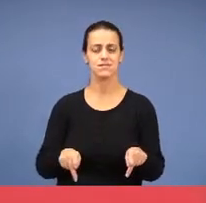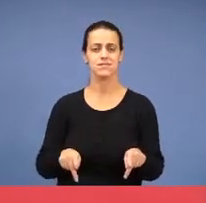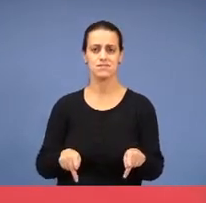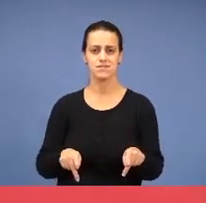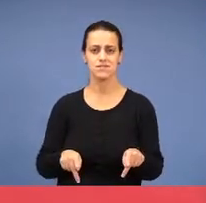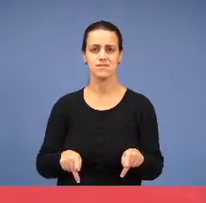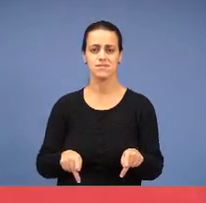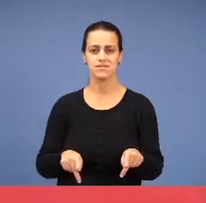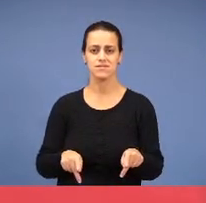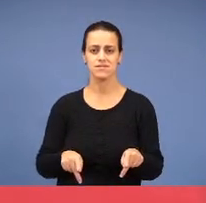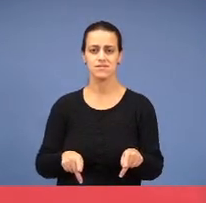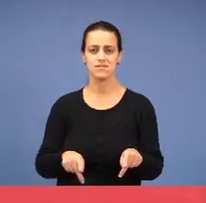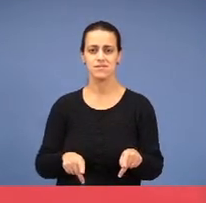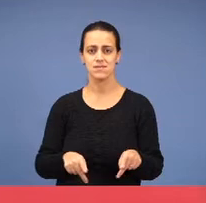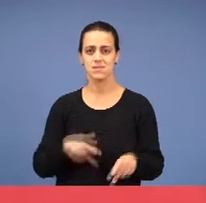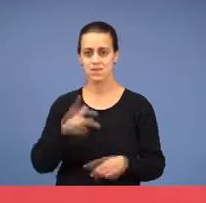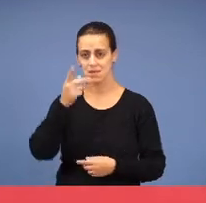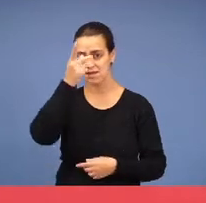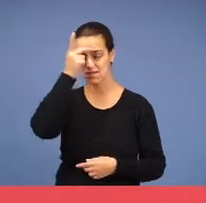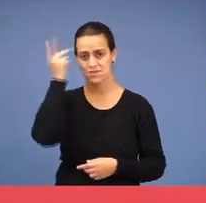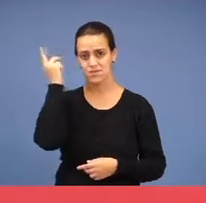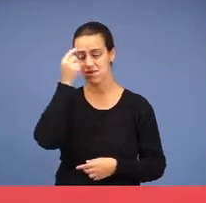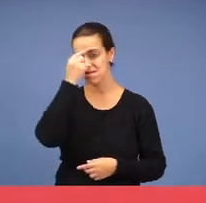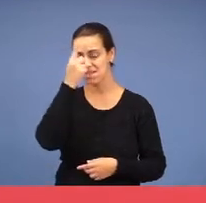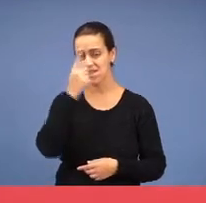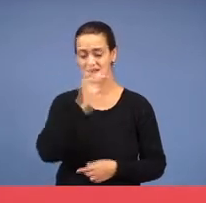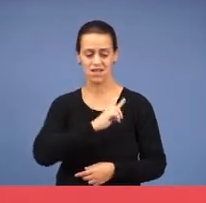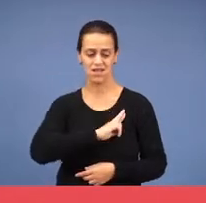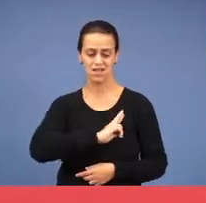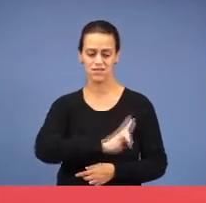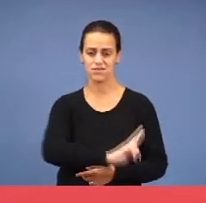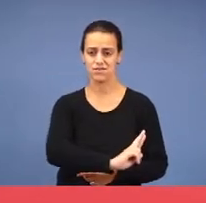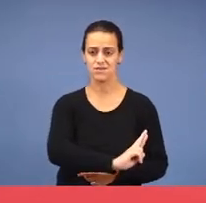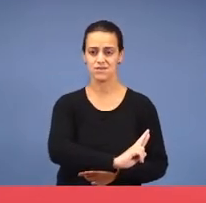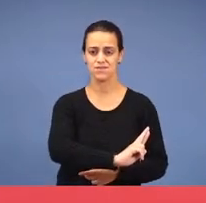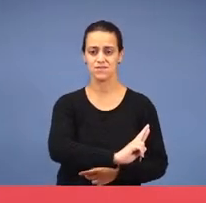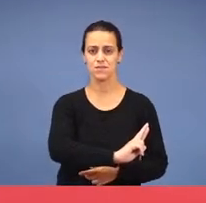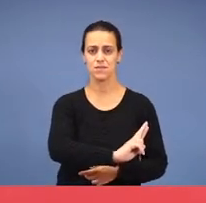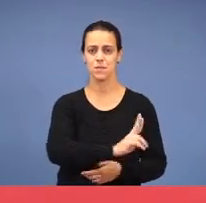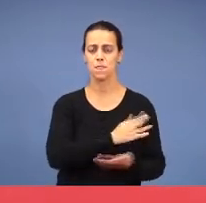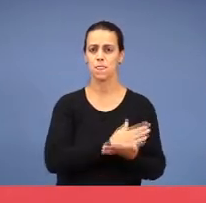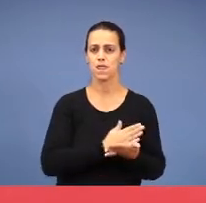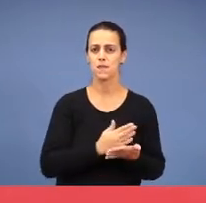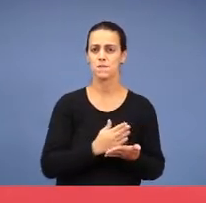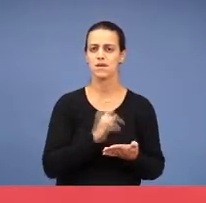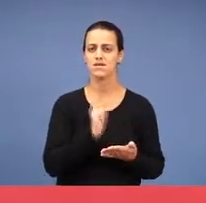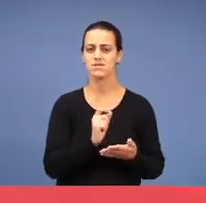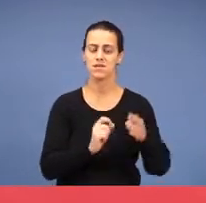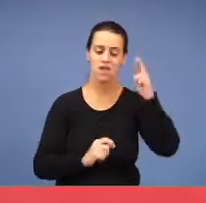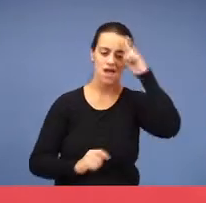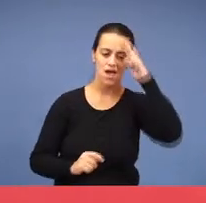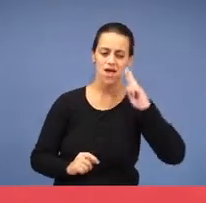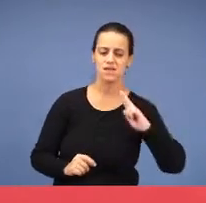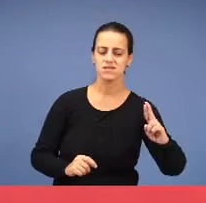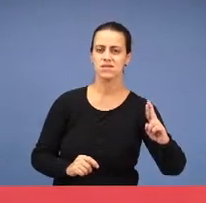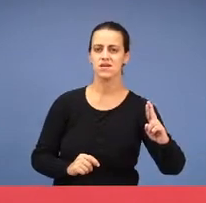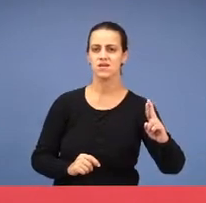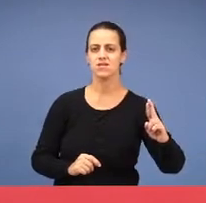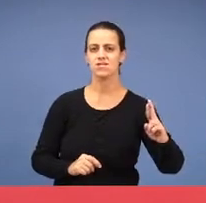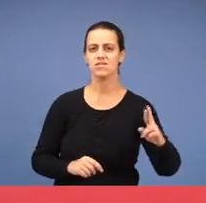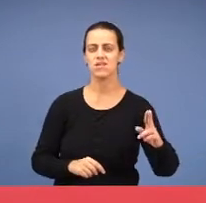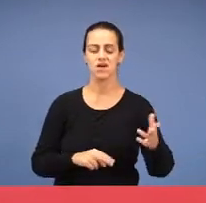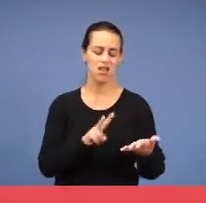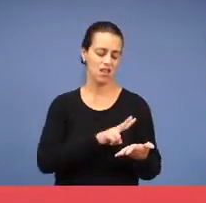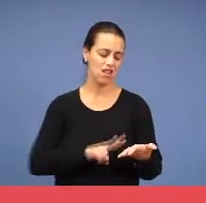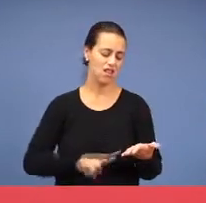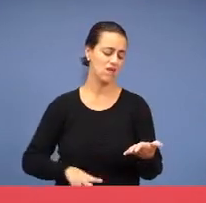As ideias das pessoas, a religião, quando ela pega razão, ela vai embora.